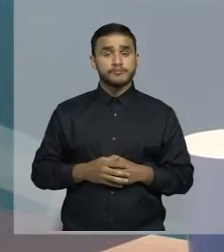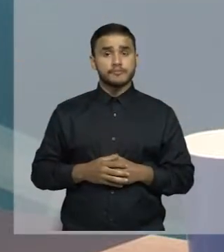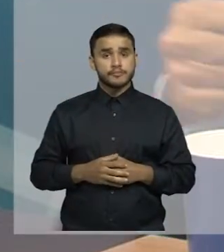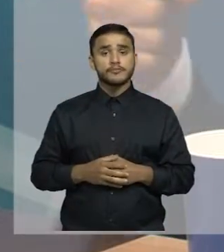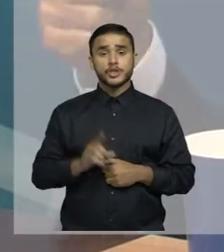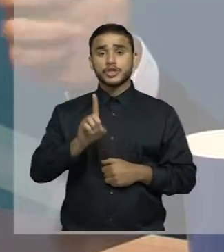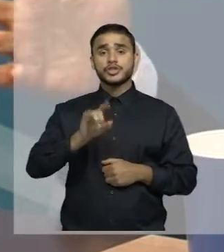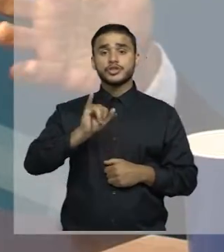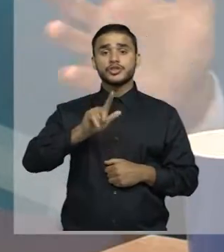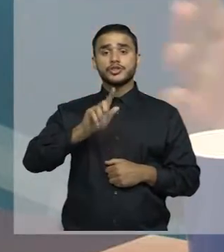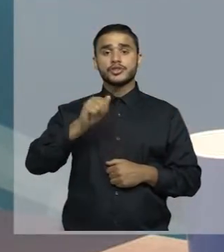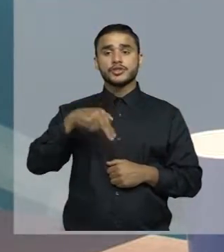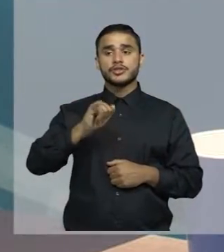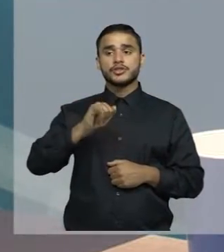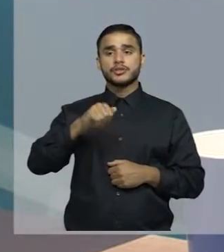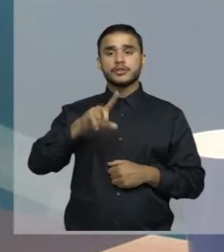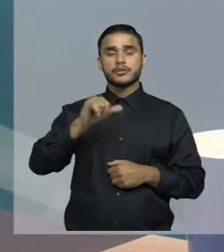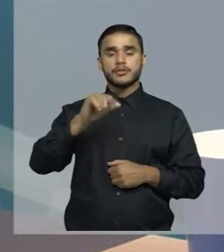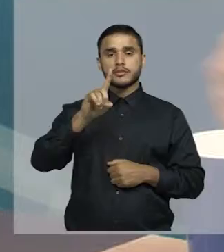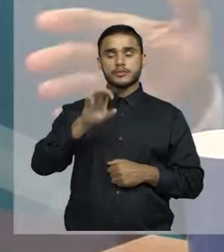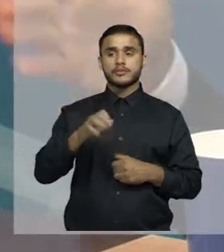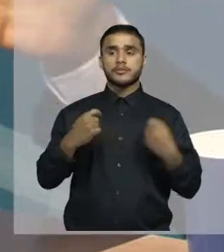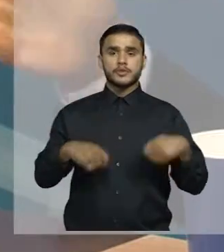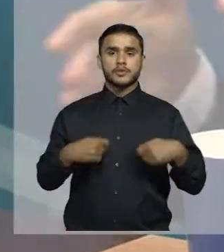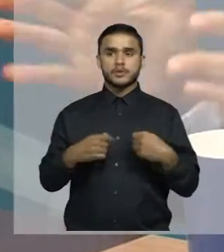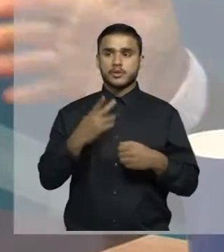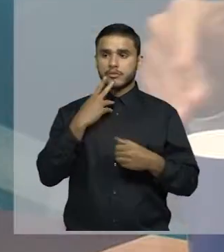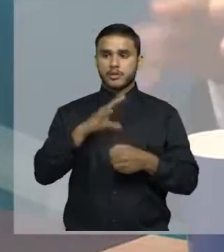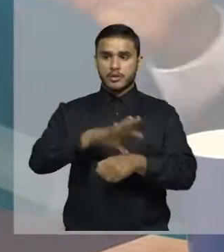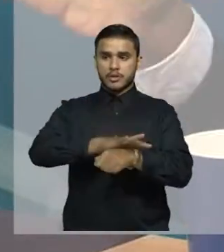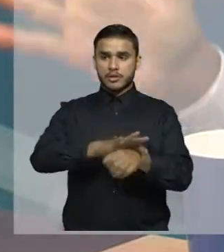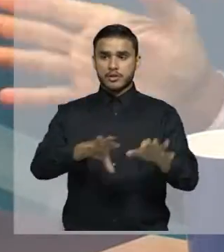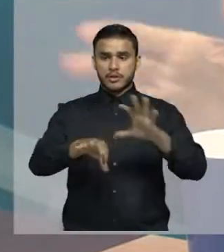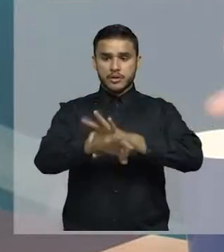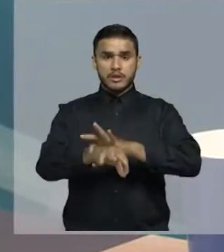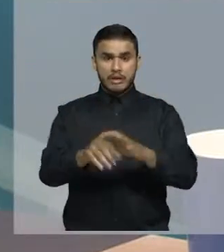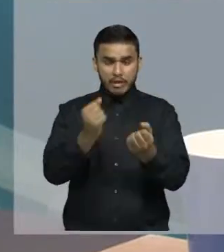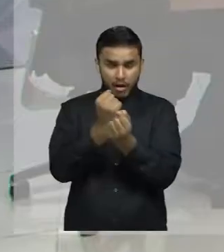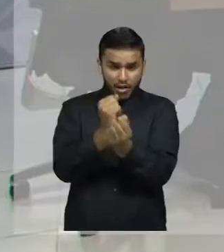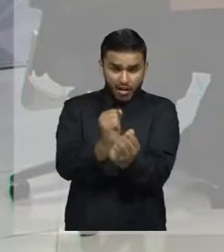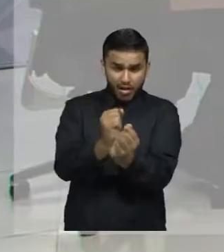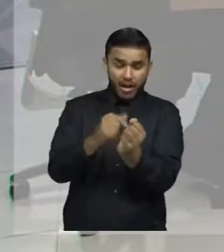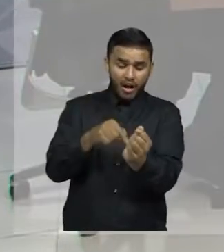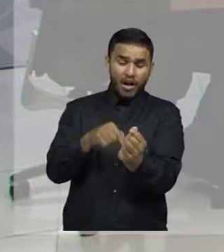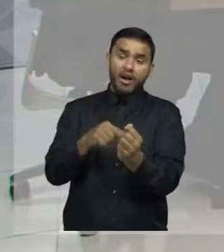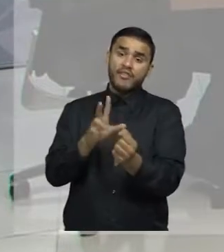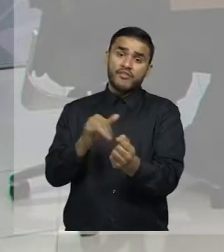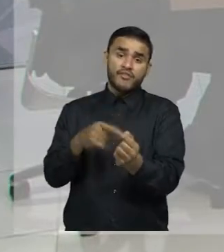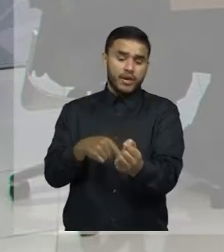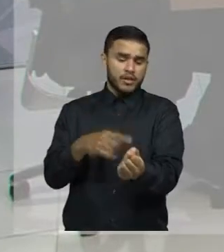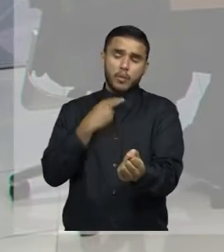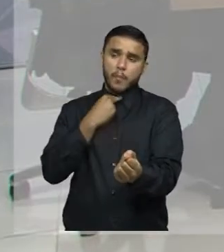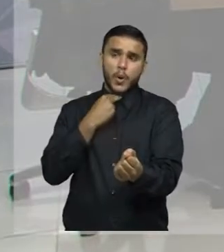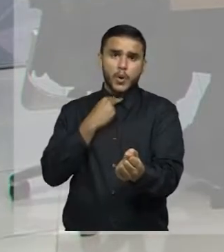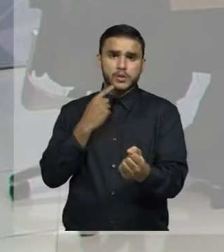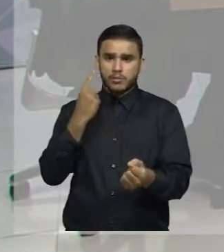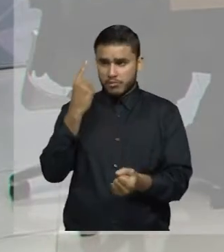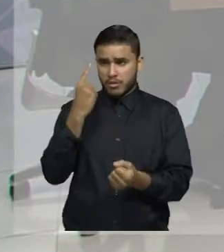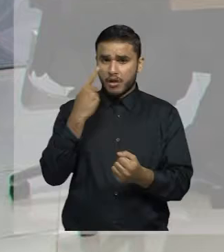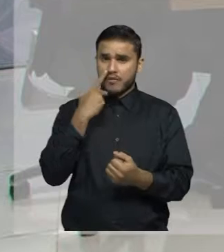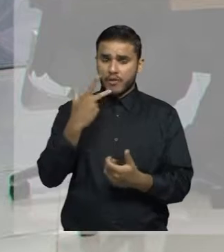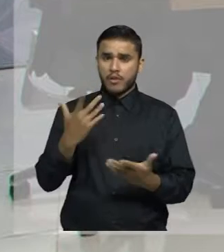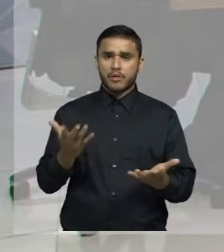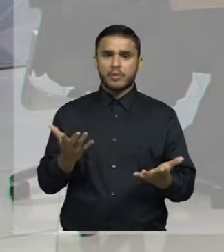né? Então, você não pode algemar um preso, porque senão fere a dignidade humana. Você não pode